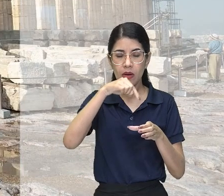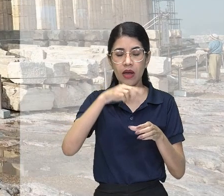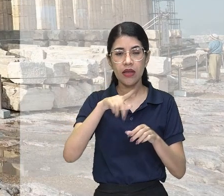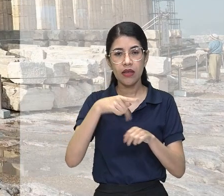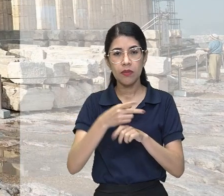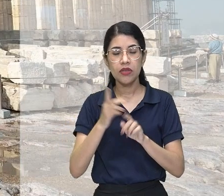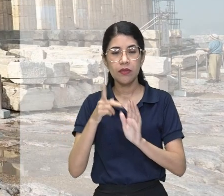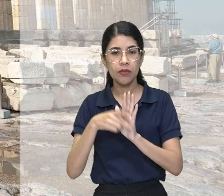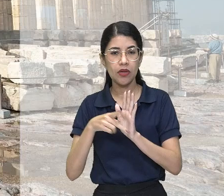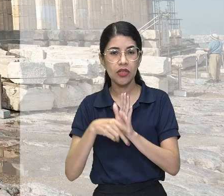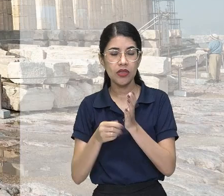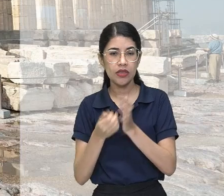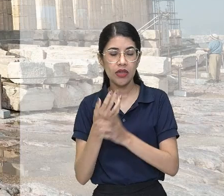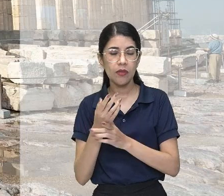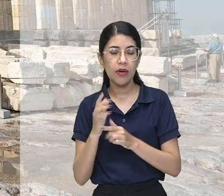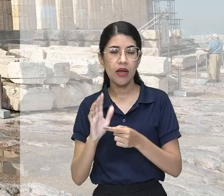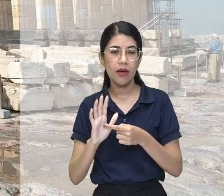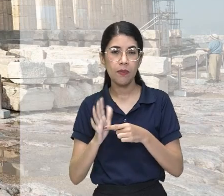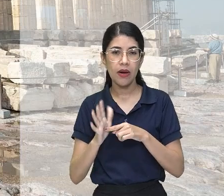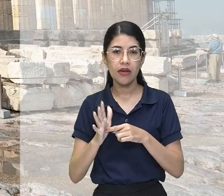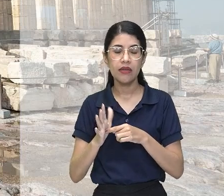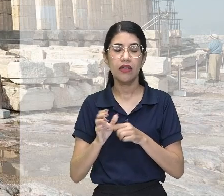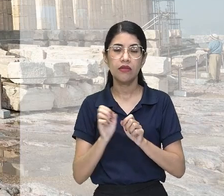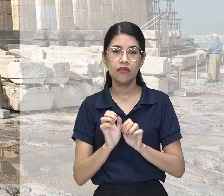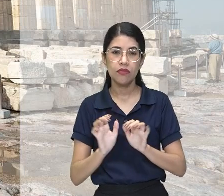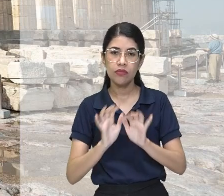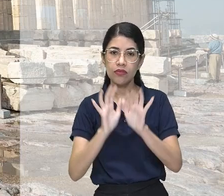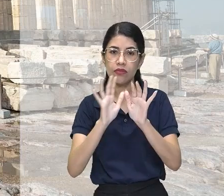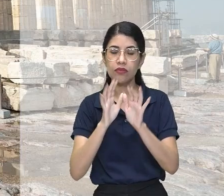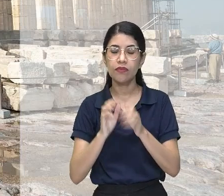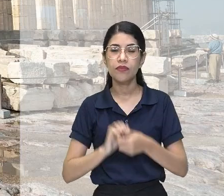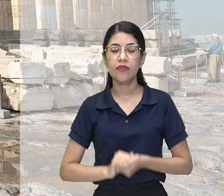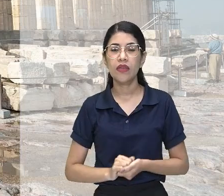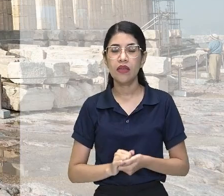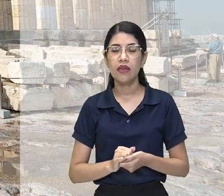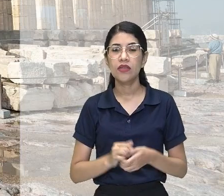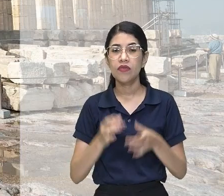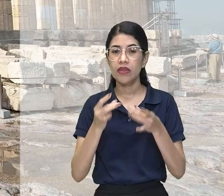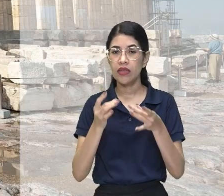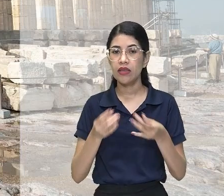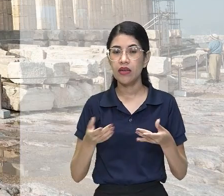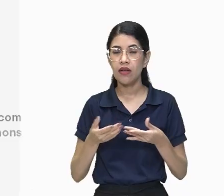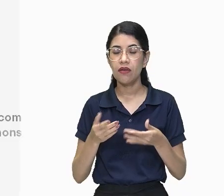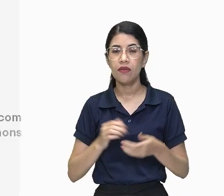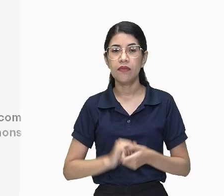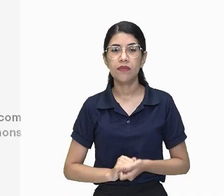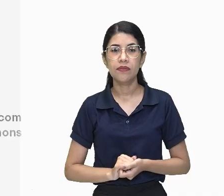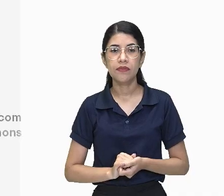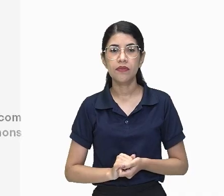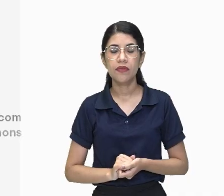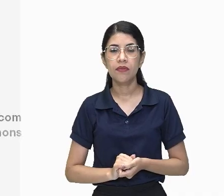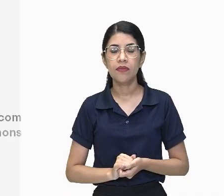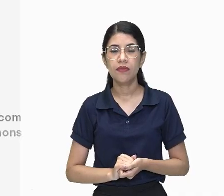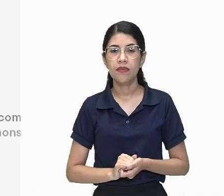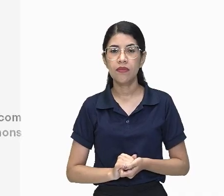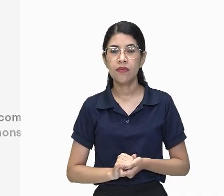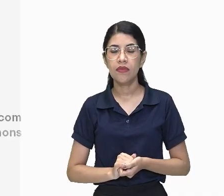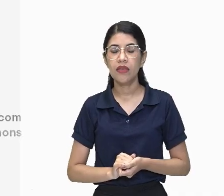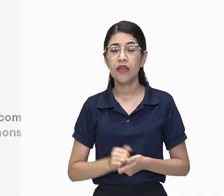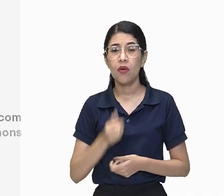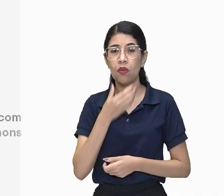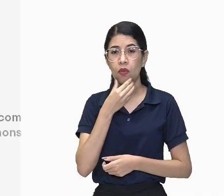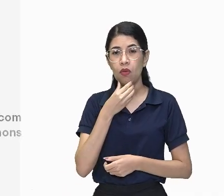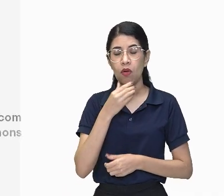à construção das primeiras máquinas a vapor. Então, vamos conhecer um pouco mais sobre Denis Papin. Então, ele